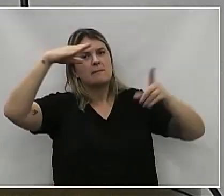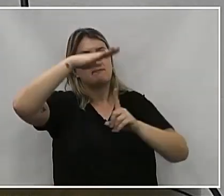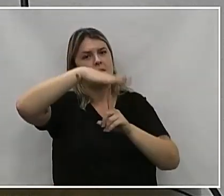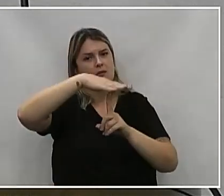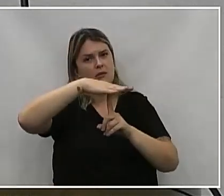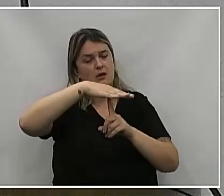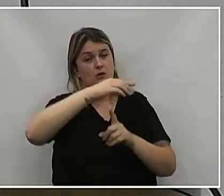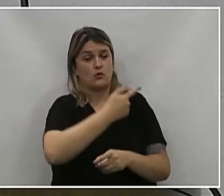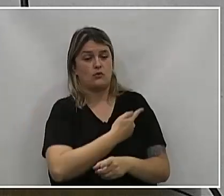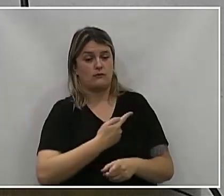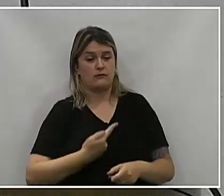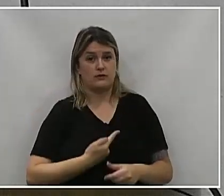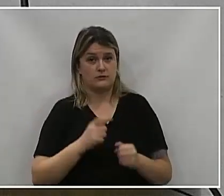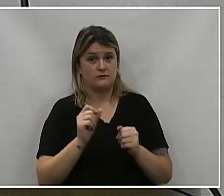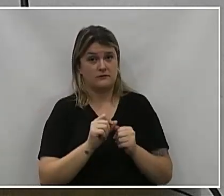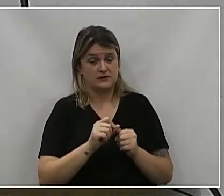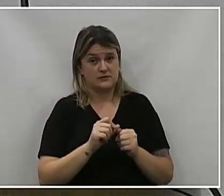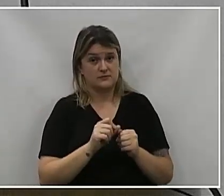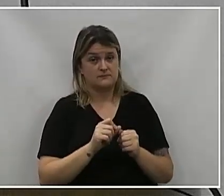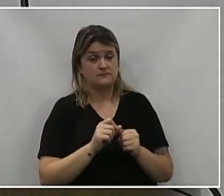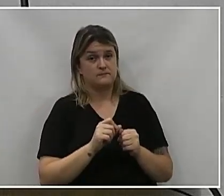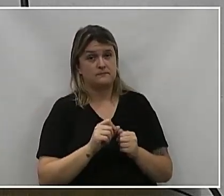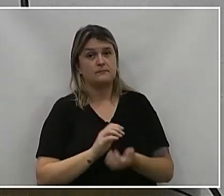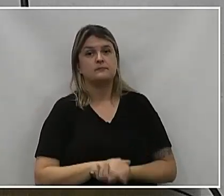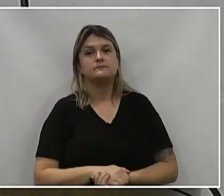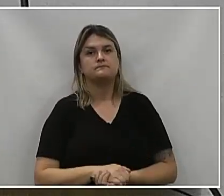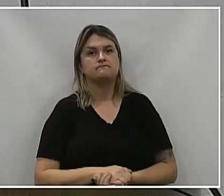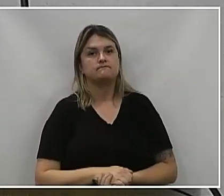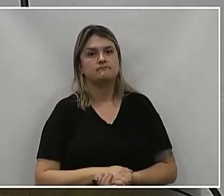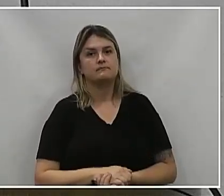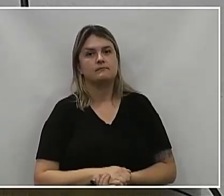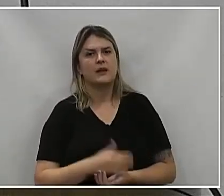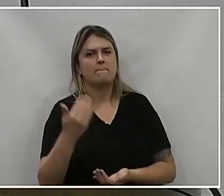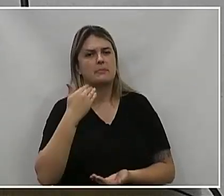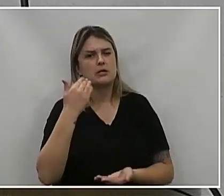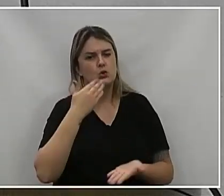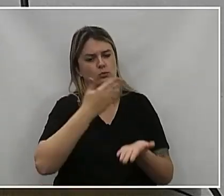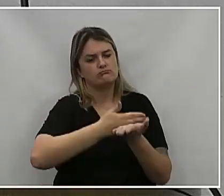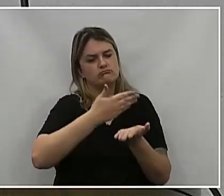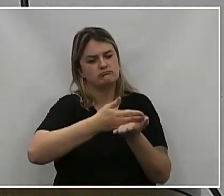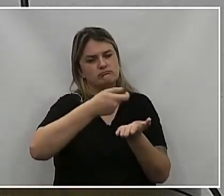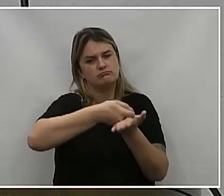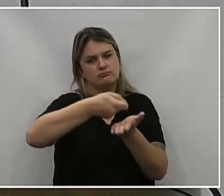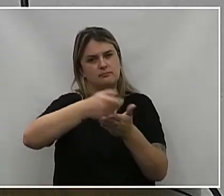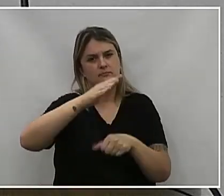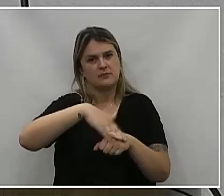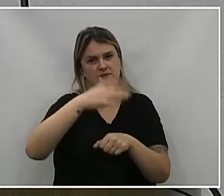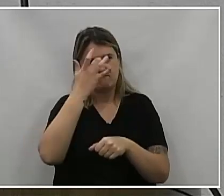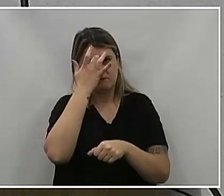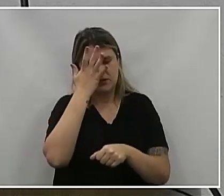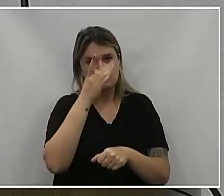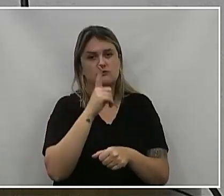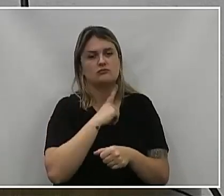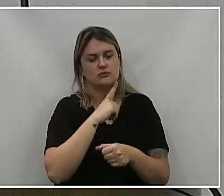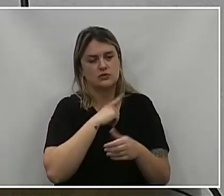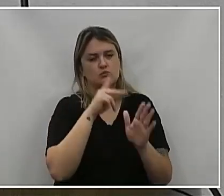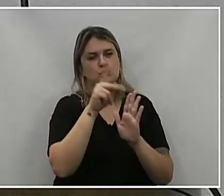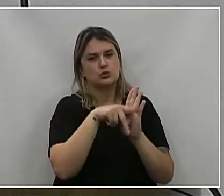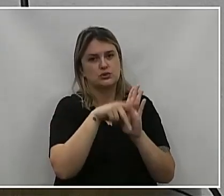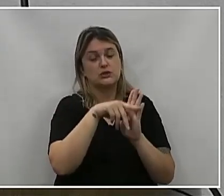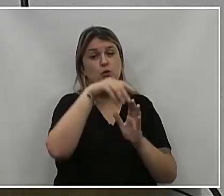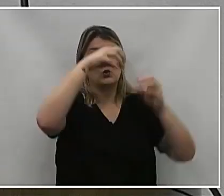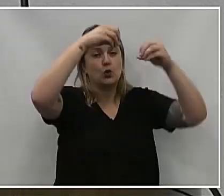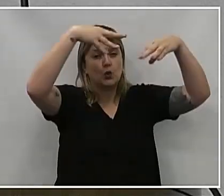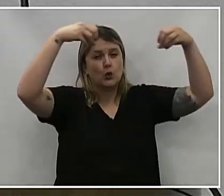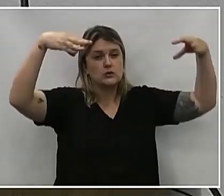governo. Então, onde a gente tem financiamento facilitado, né? A gente tem inúmeros programas, o Ilumina